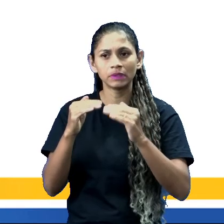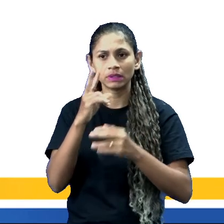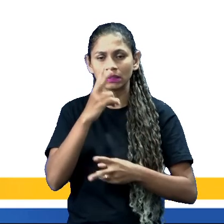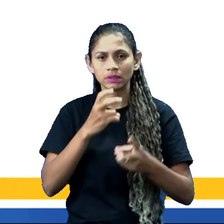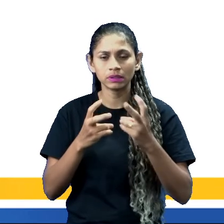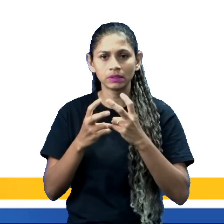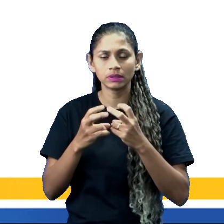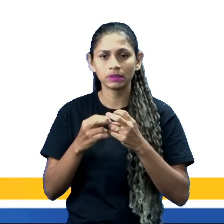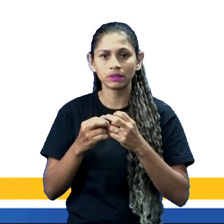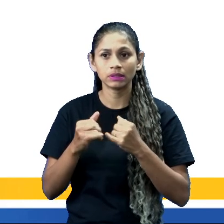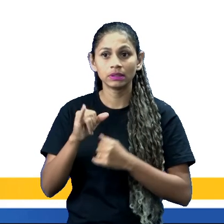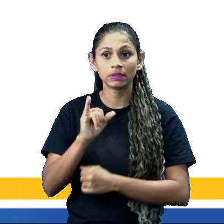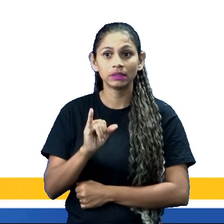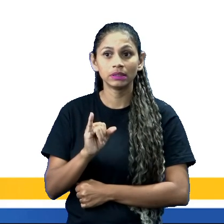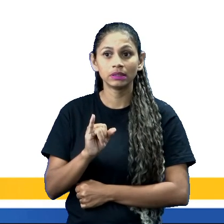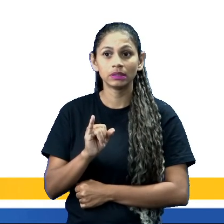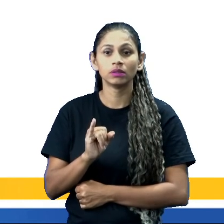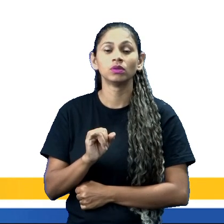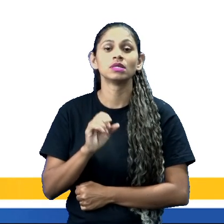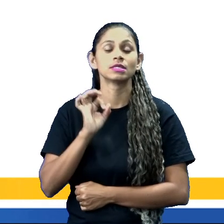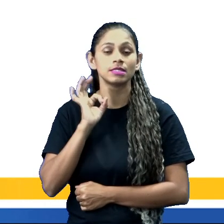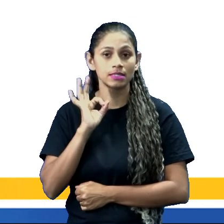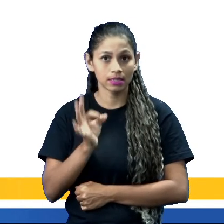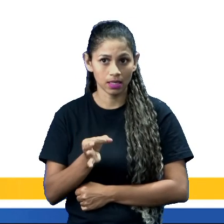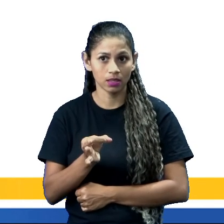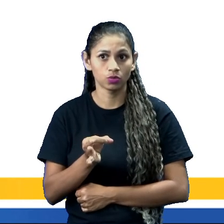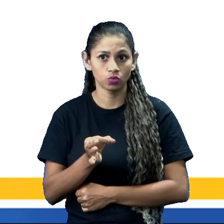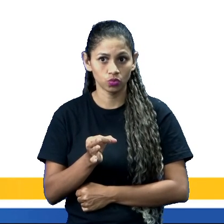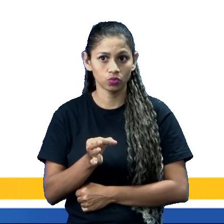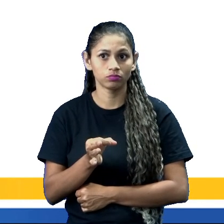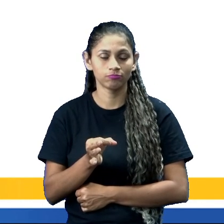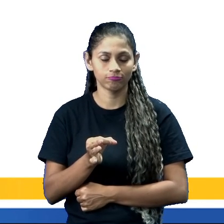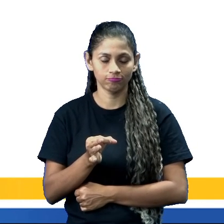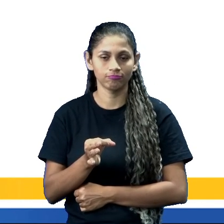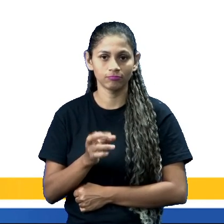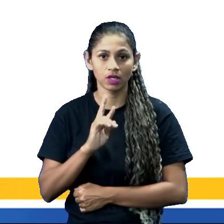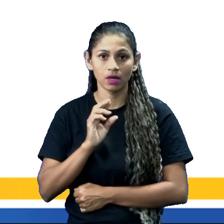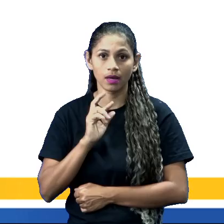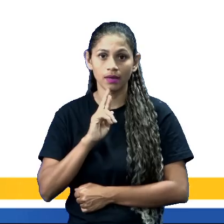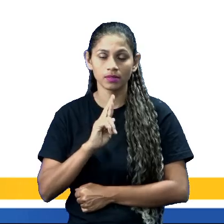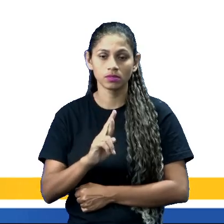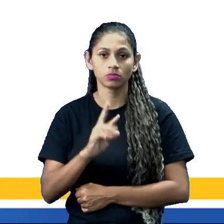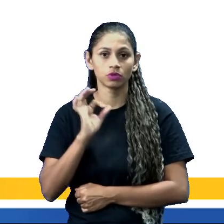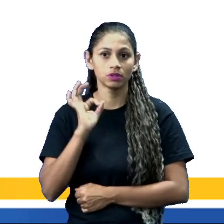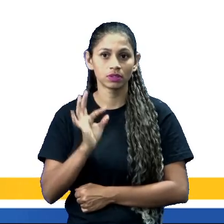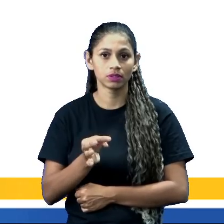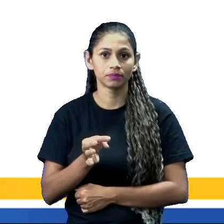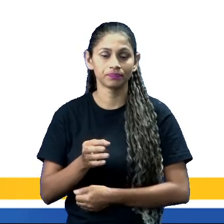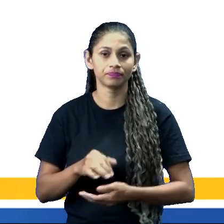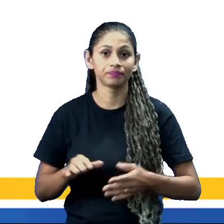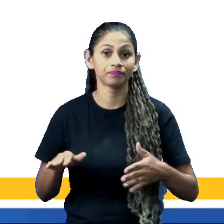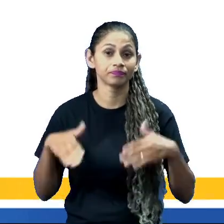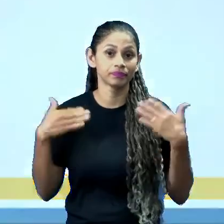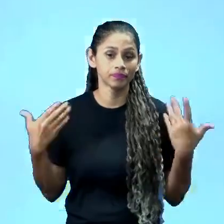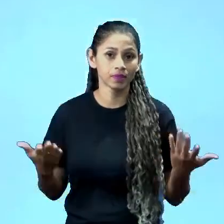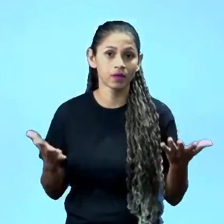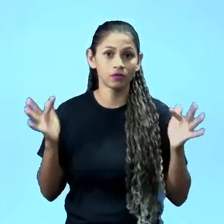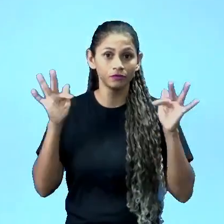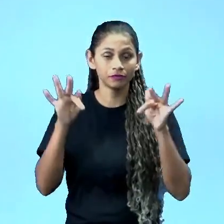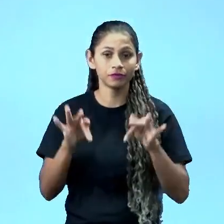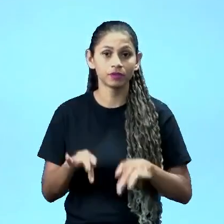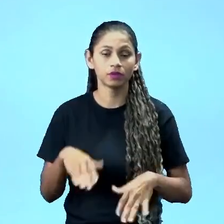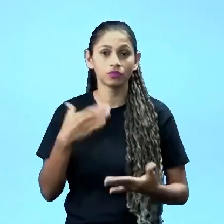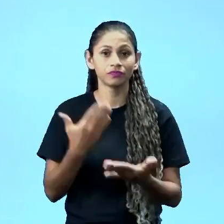dos produtos antes de misturá-lo. Correta, gente. Essa é a resposta correta. Então, terminamos aqui